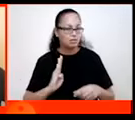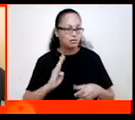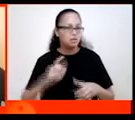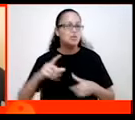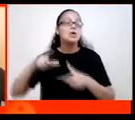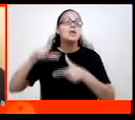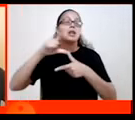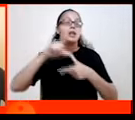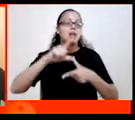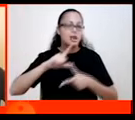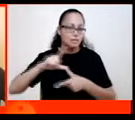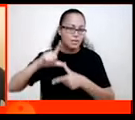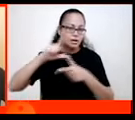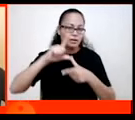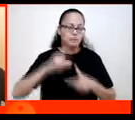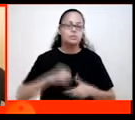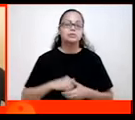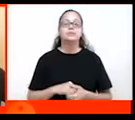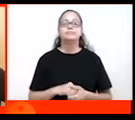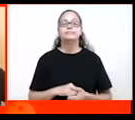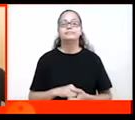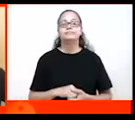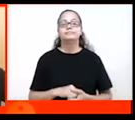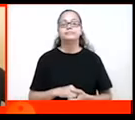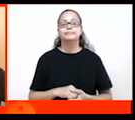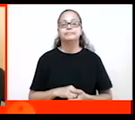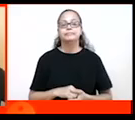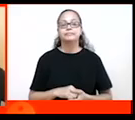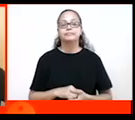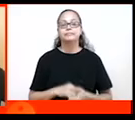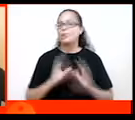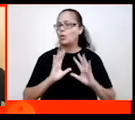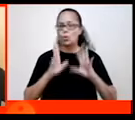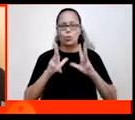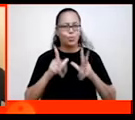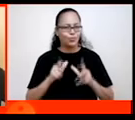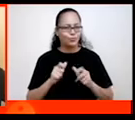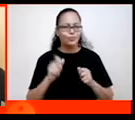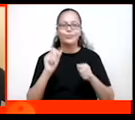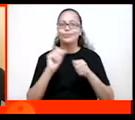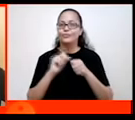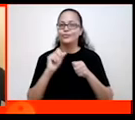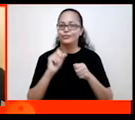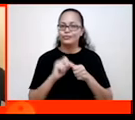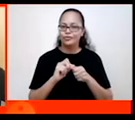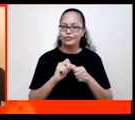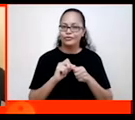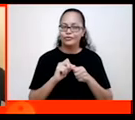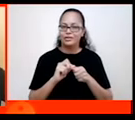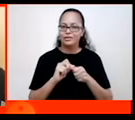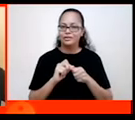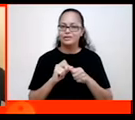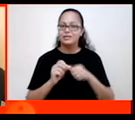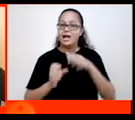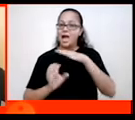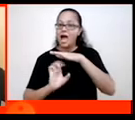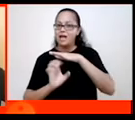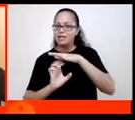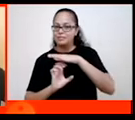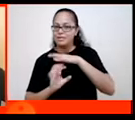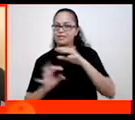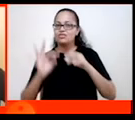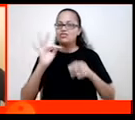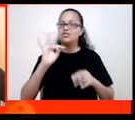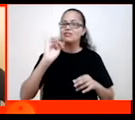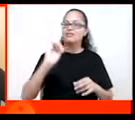Latina mais conectada, né, através desses cabos de fibra ótica. Tudo isso gerou o quê? A atração de empresas de TI.